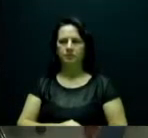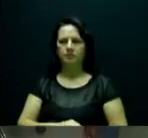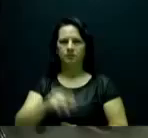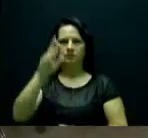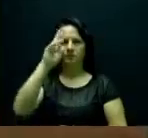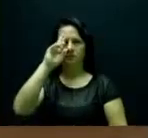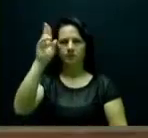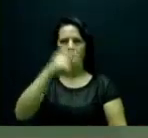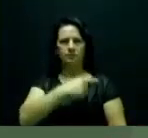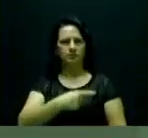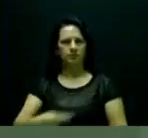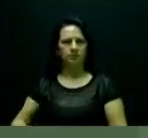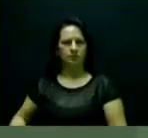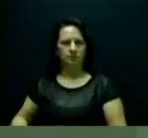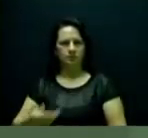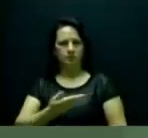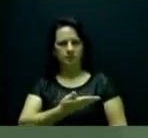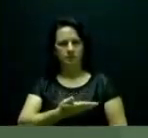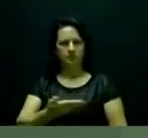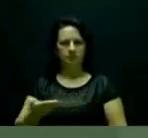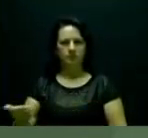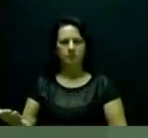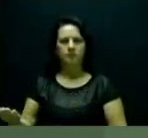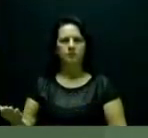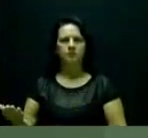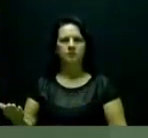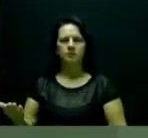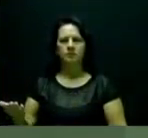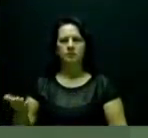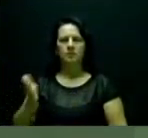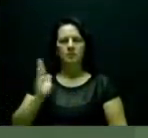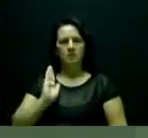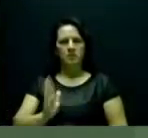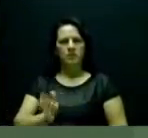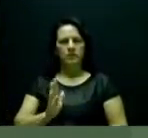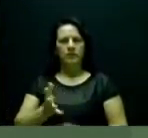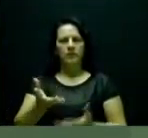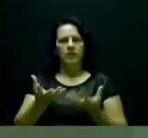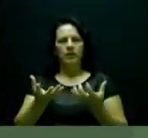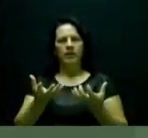Senhor presidente, nobres vereadores, eu já quero aqui